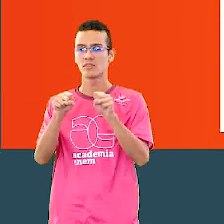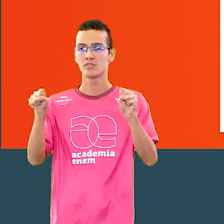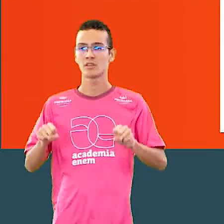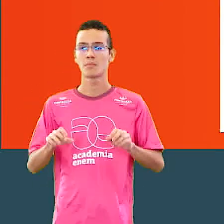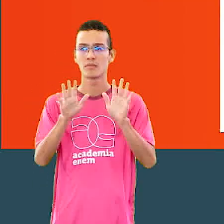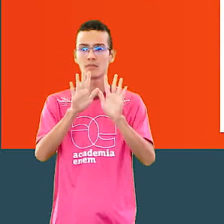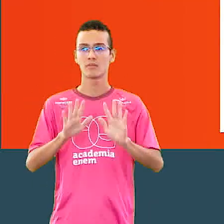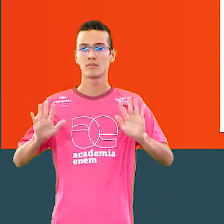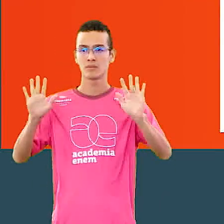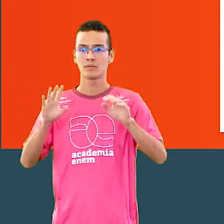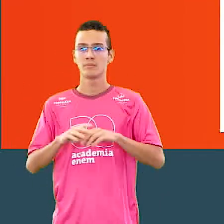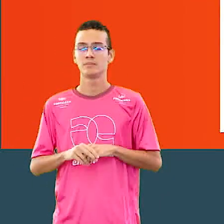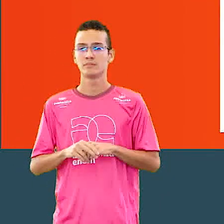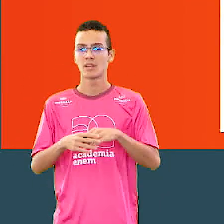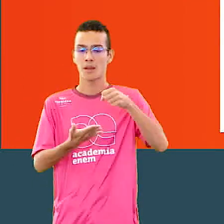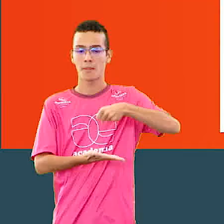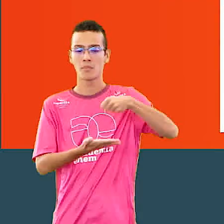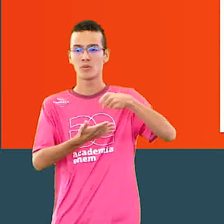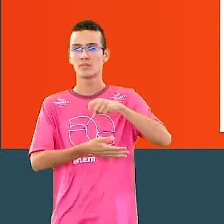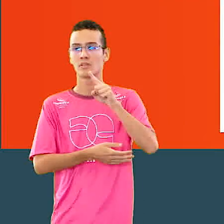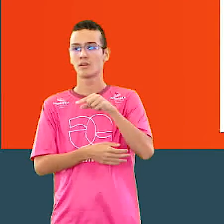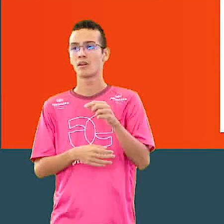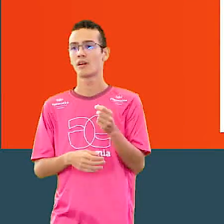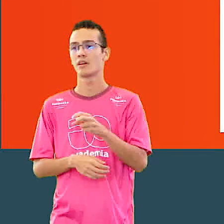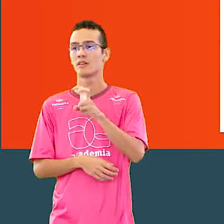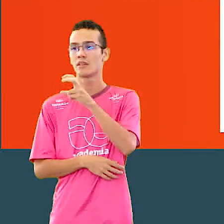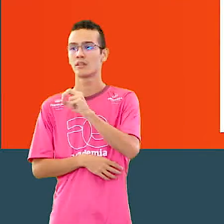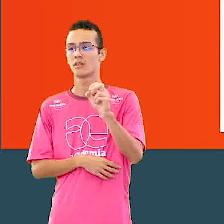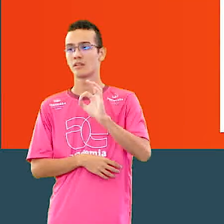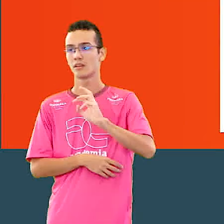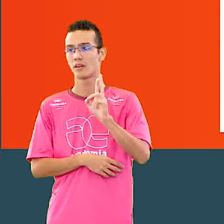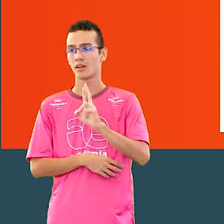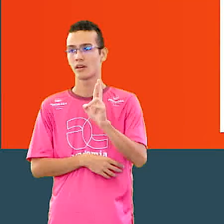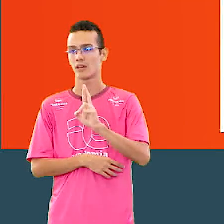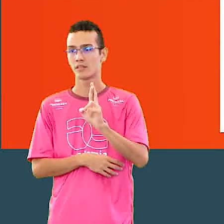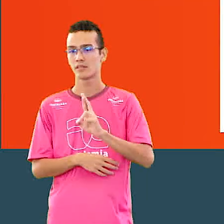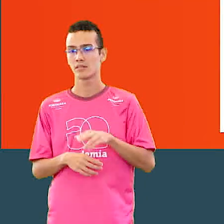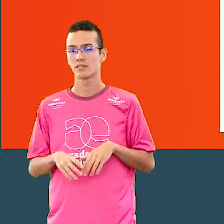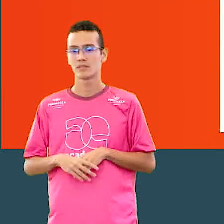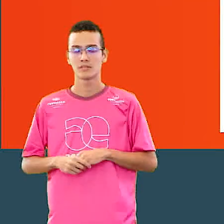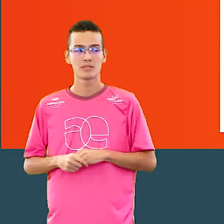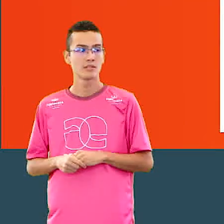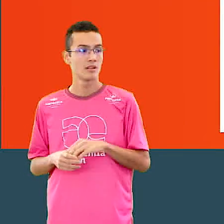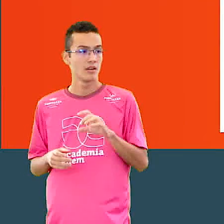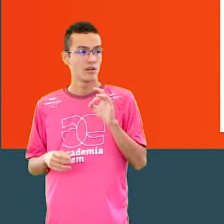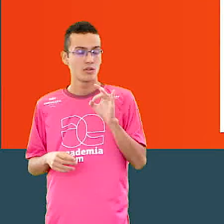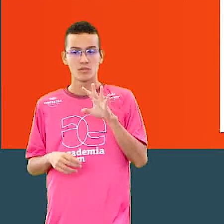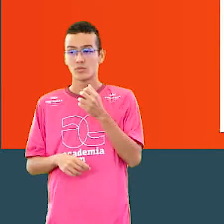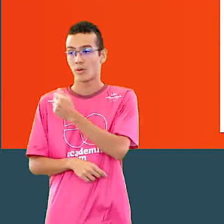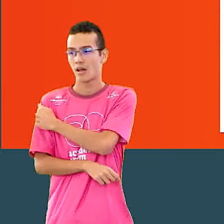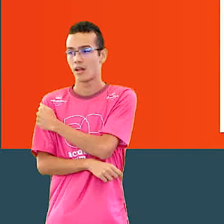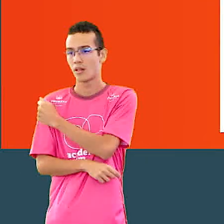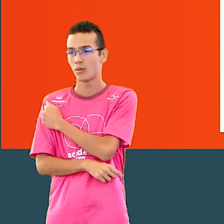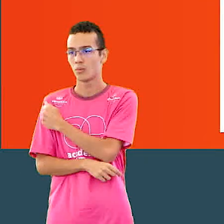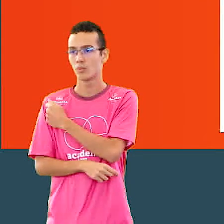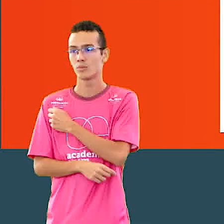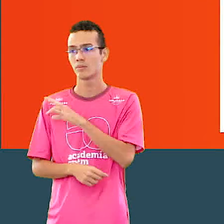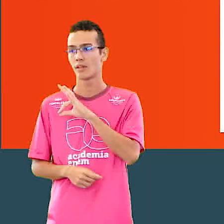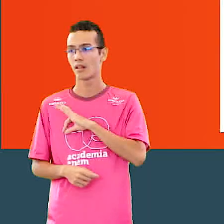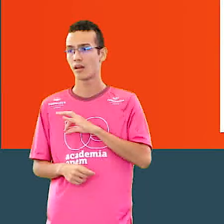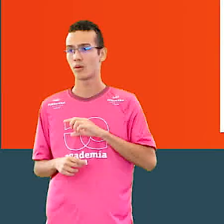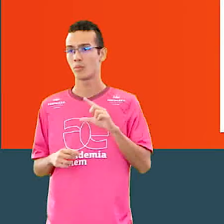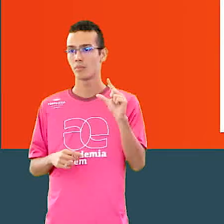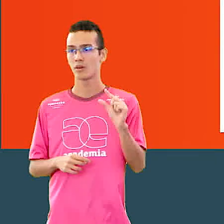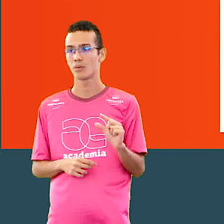auxílio, ele é de R$500, e somente para alunos de baixa renda.